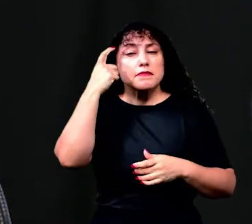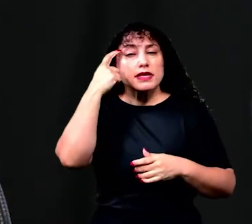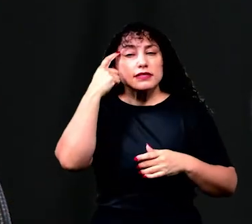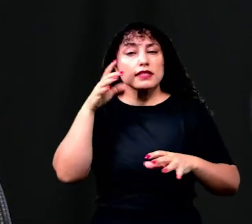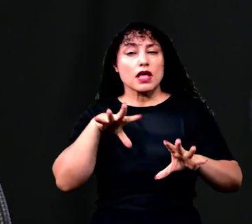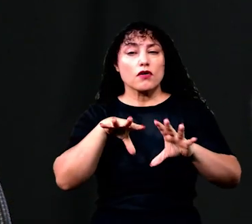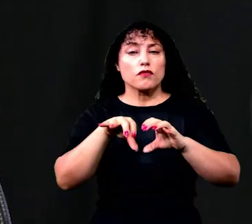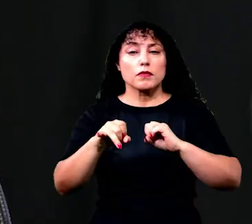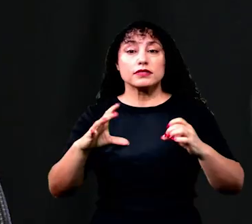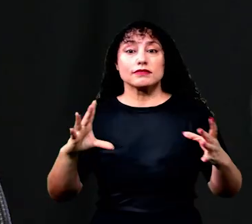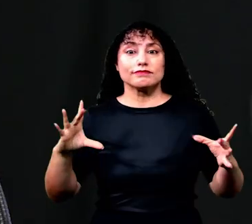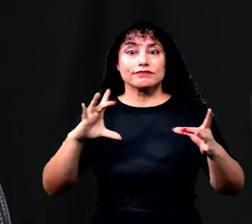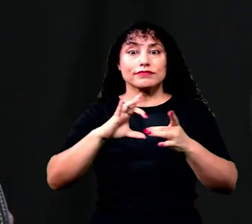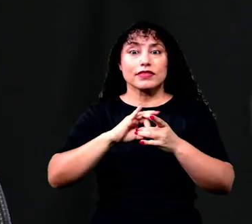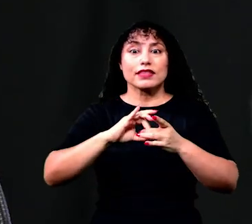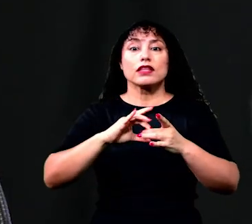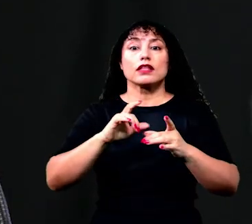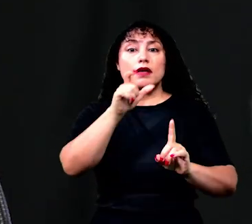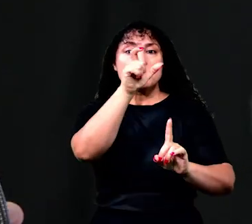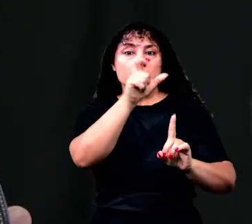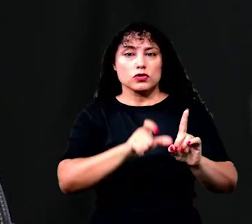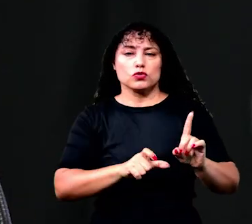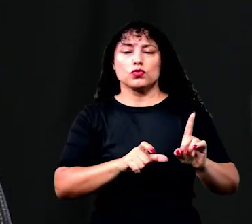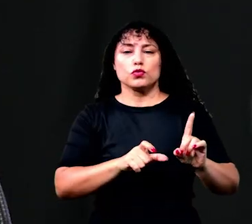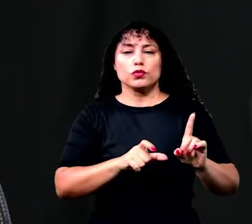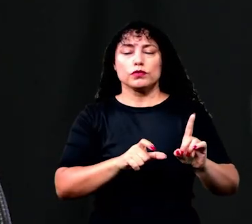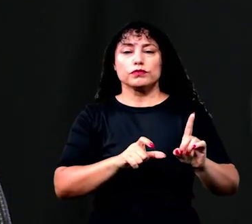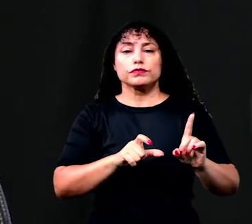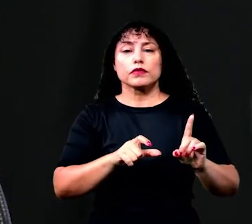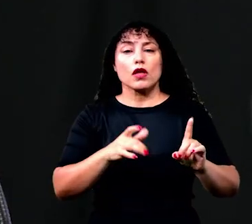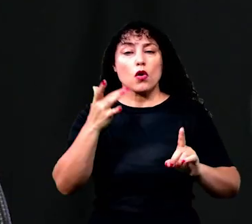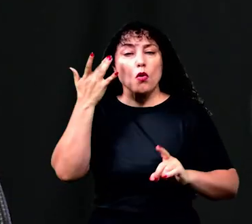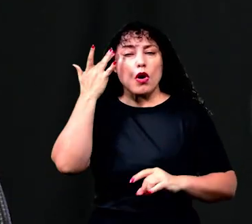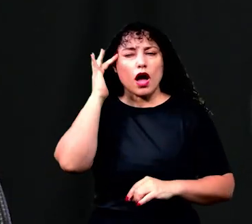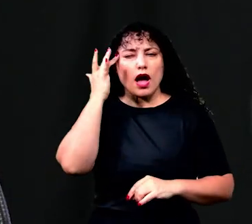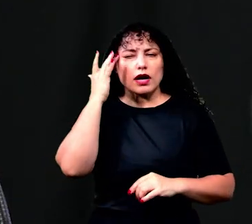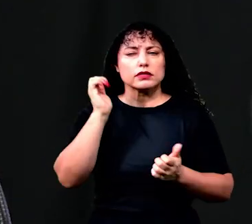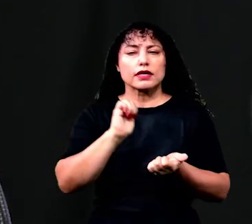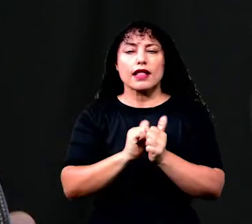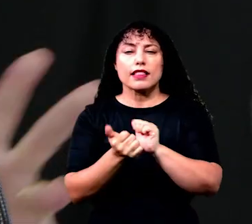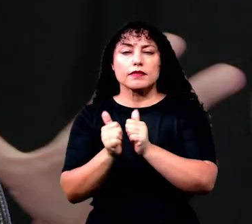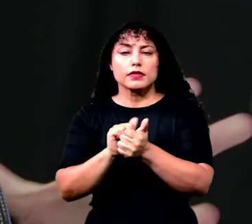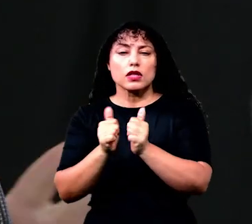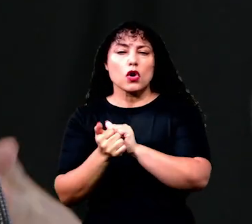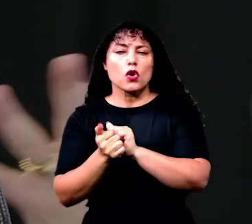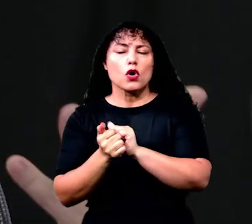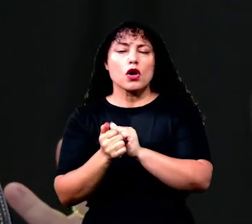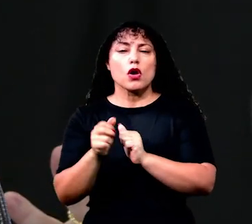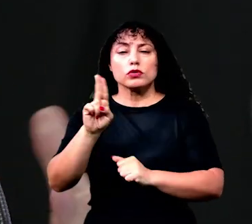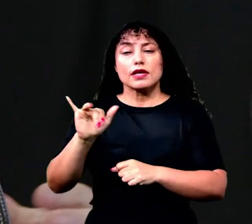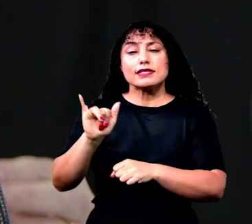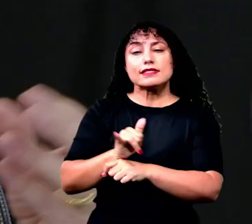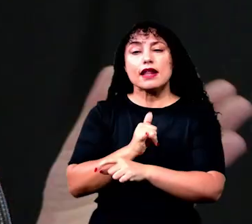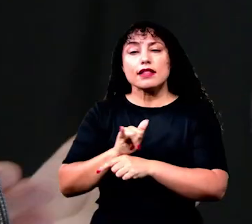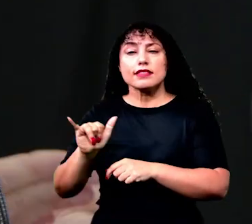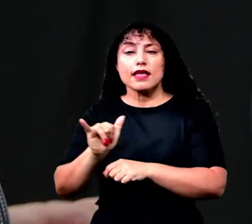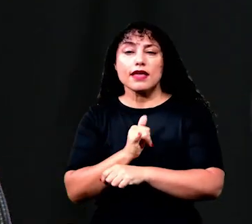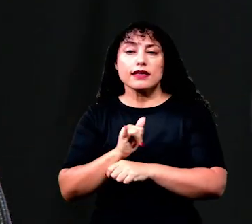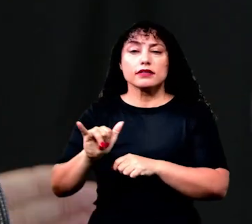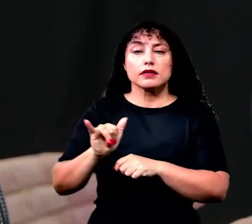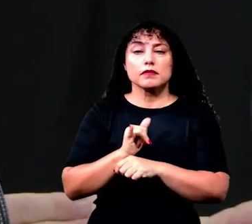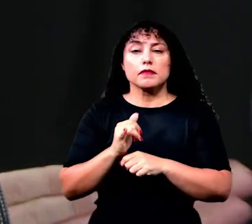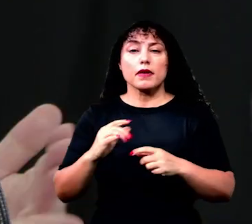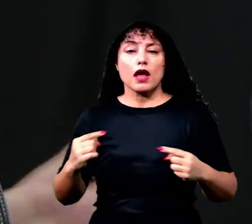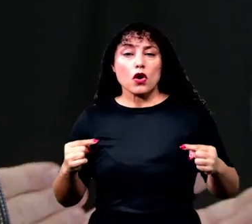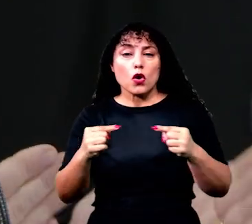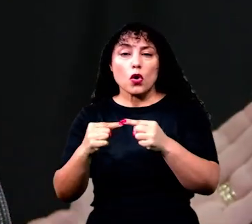formação integral do sujeito. Então, eu acho que essa adaptação a gente pode usar algumas estratégias para fazer esse